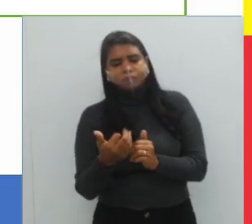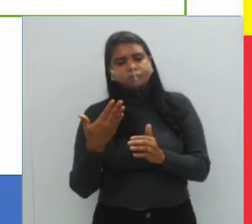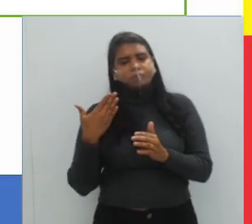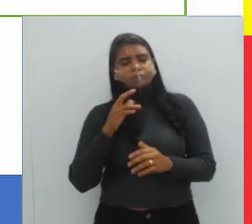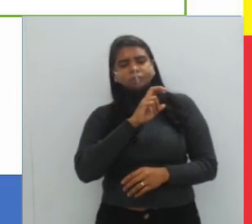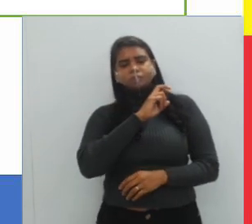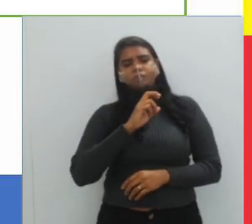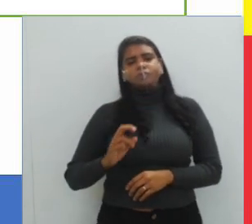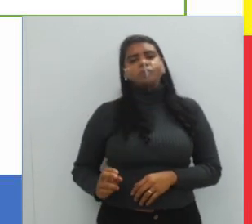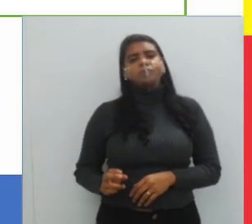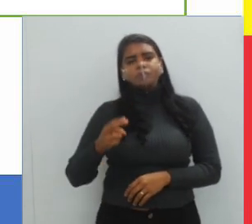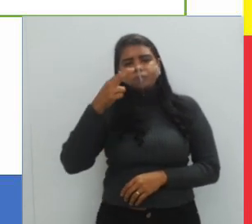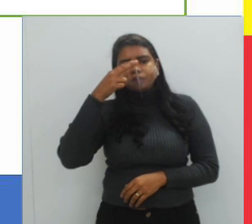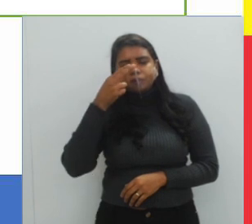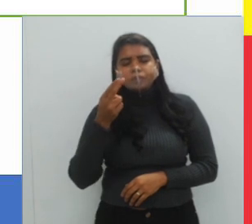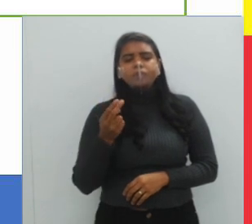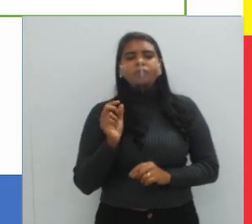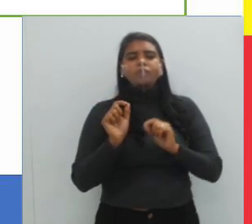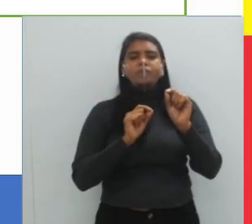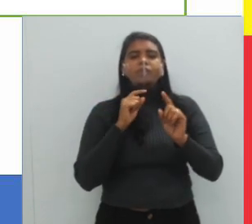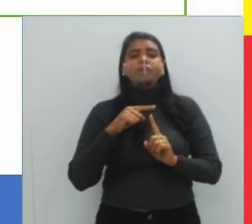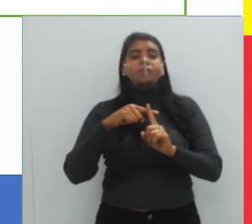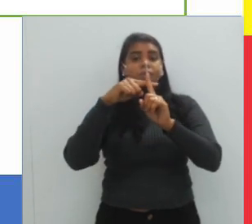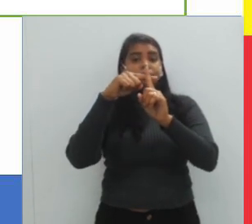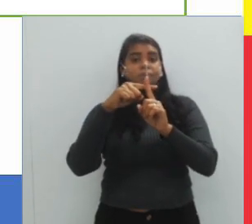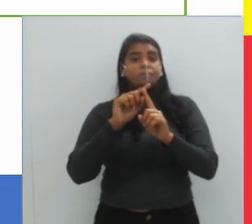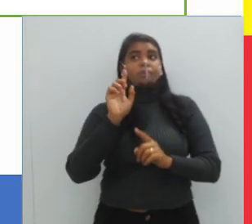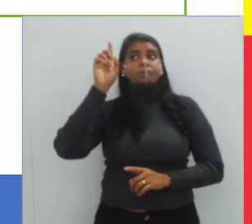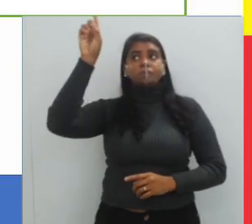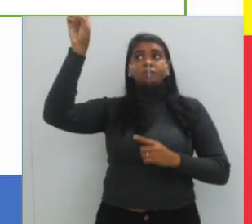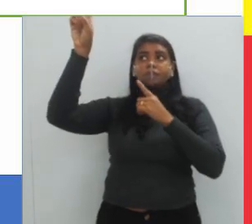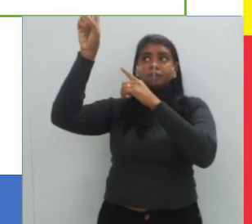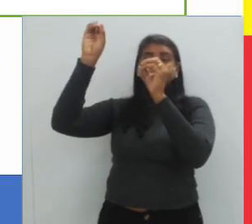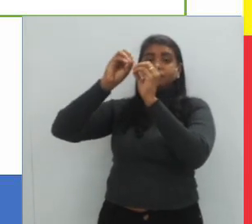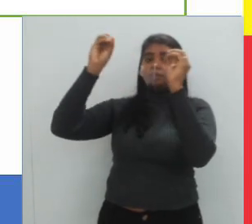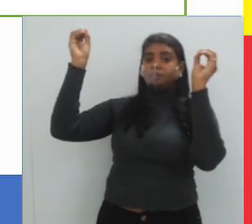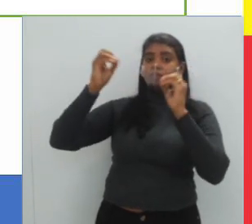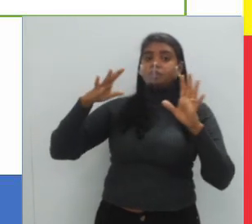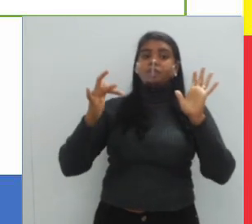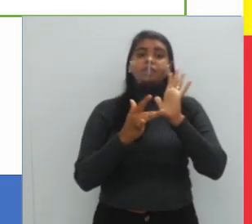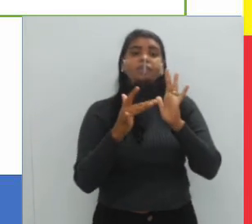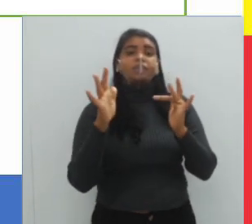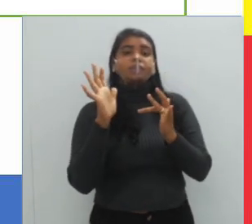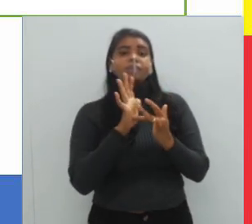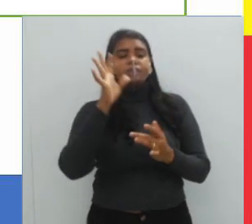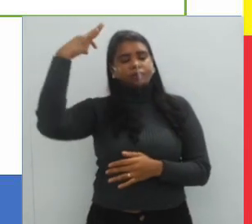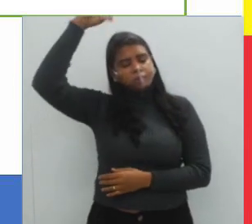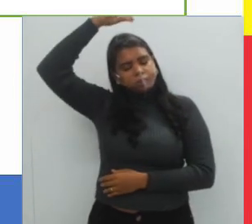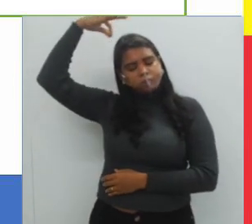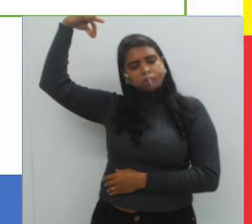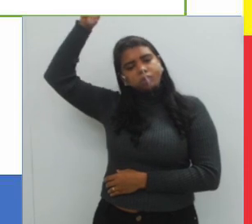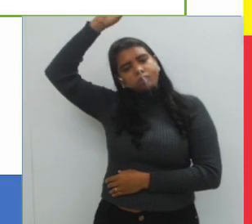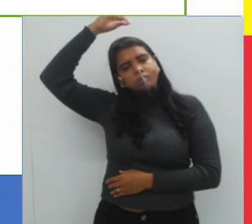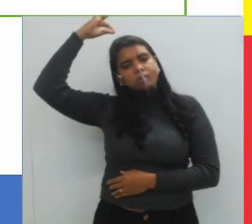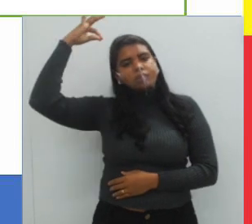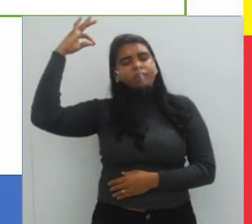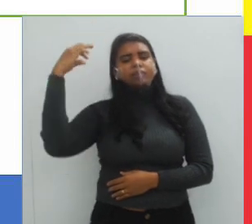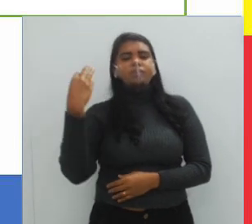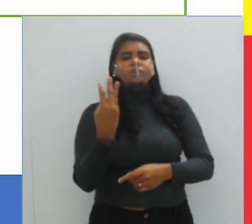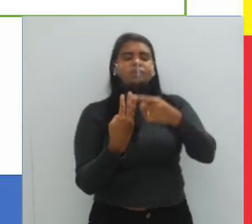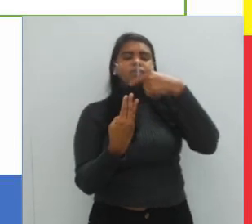Os cristãos, o que é que a cruz vai simbolizar? Deus, Criador, Jesus e o Espírito Santo,